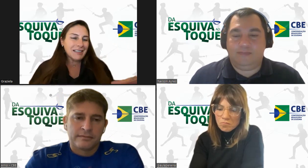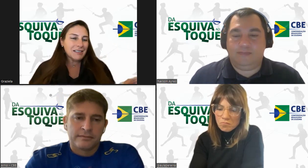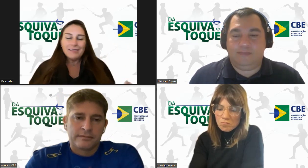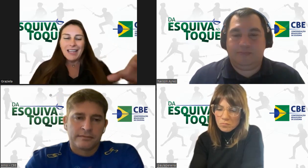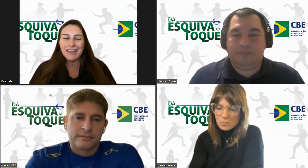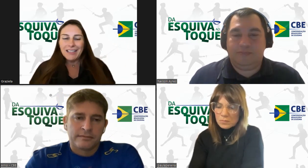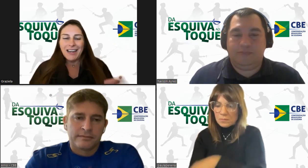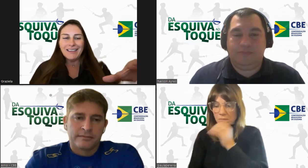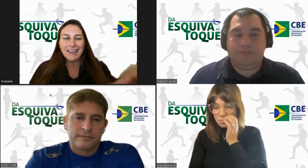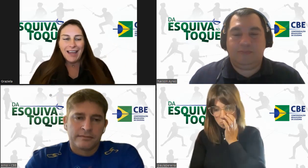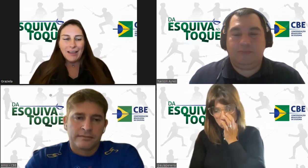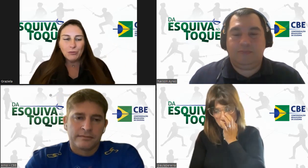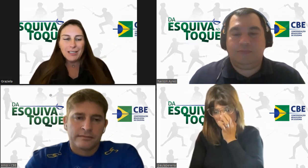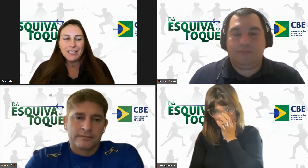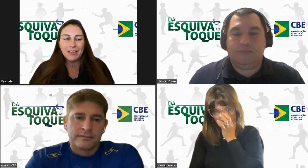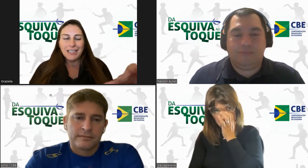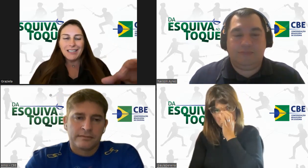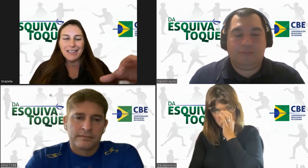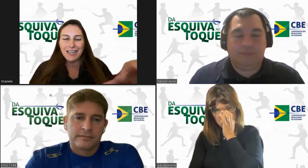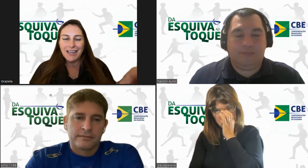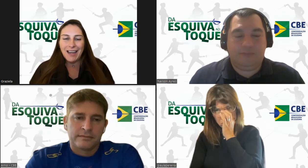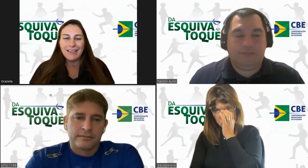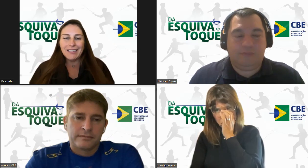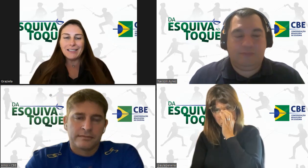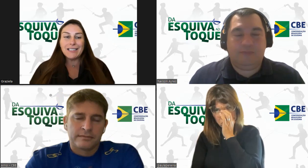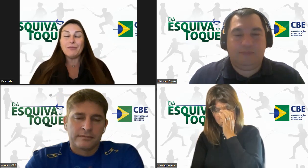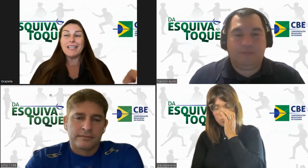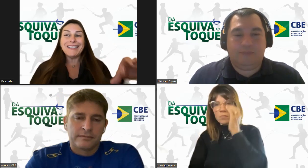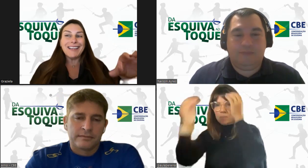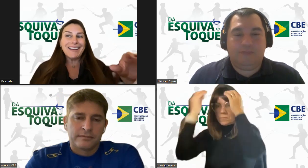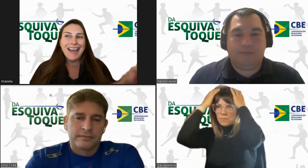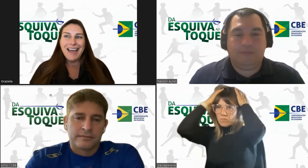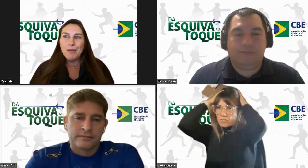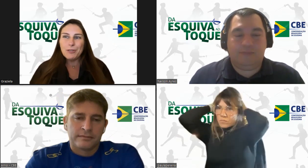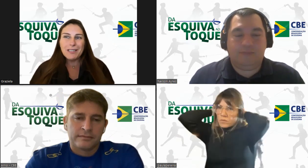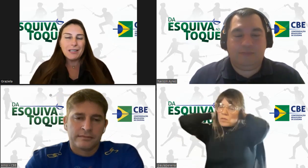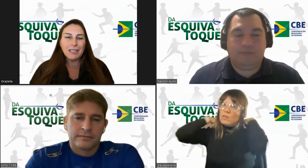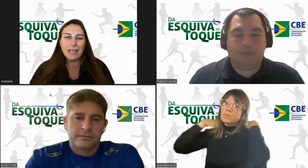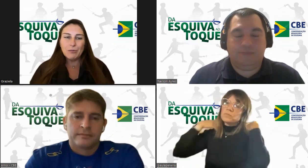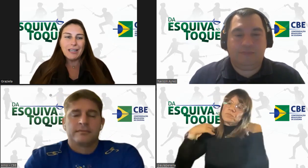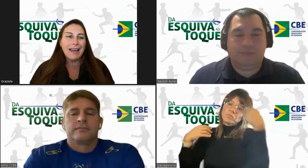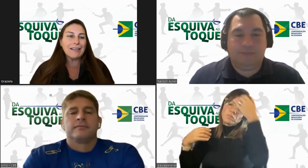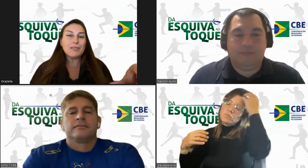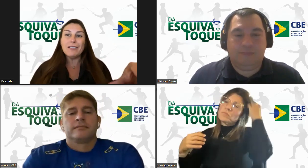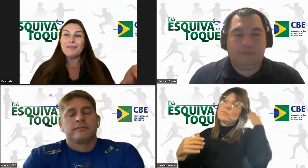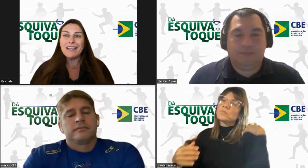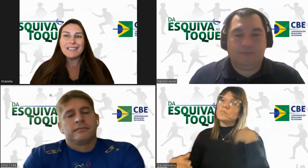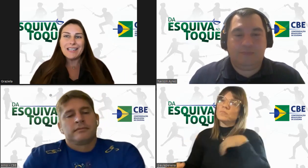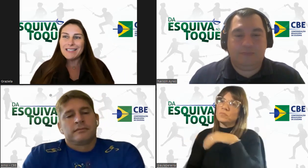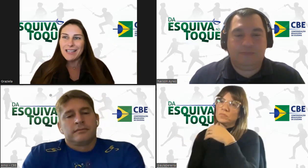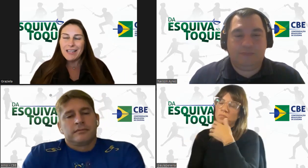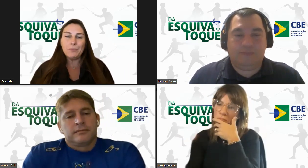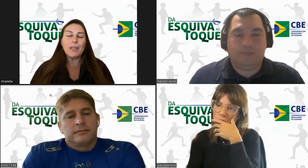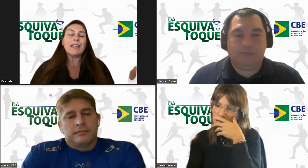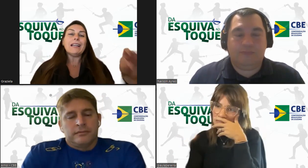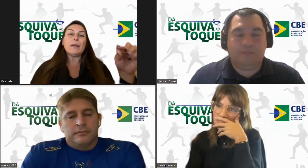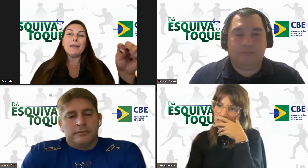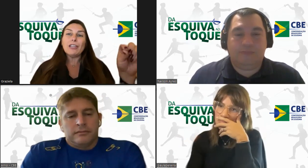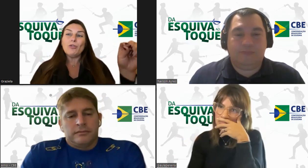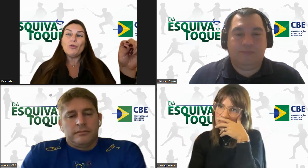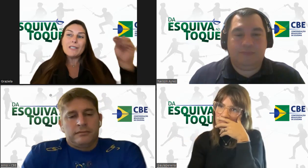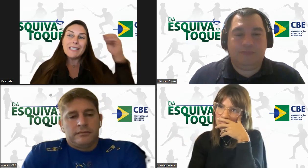tem que treinar nutrição tem que treinar hidratação tem que treinar reposição de carboidratos não vai esquecer